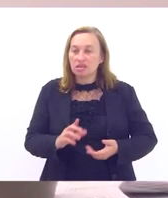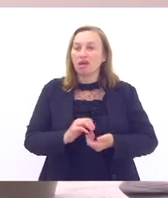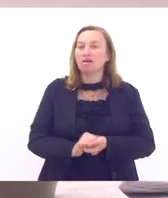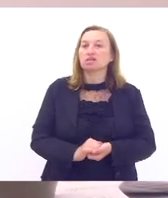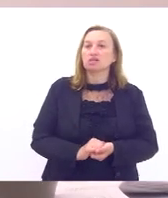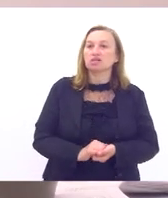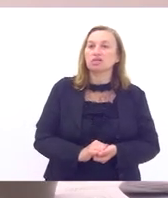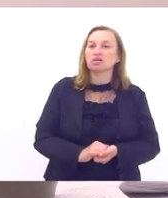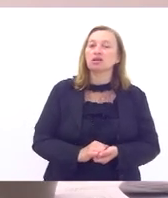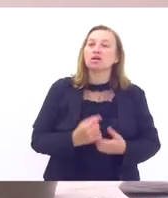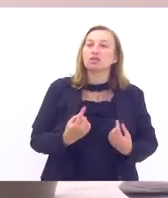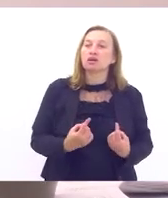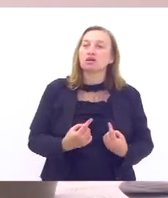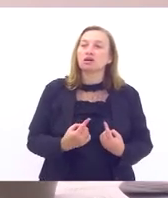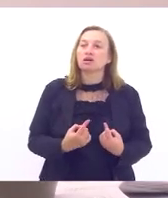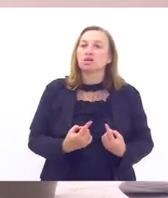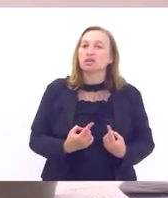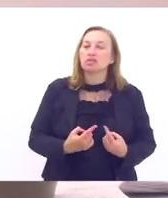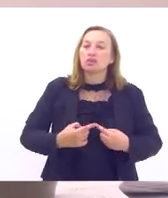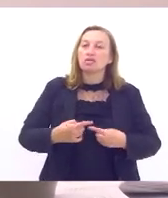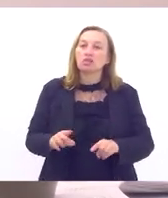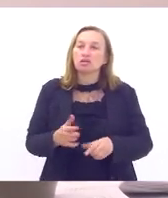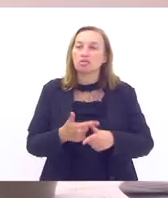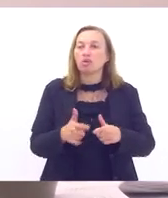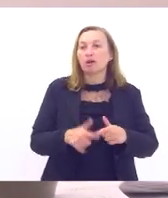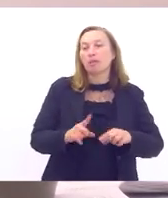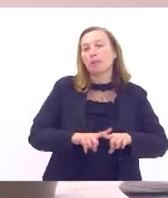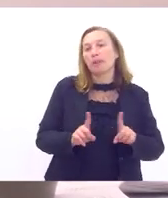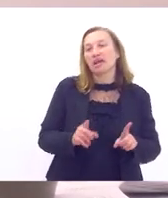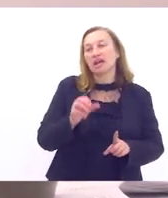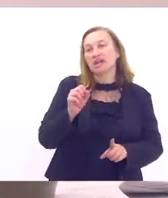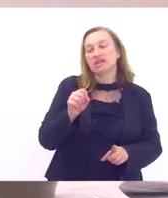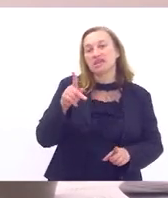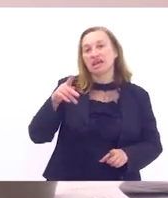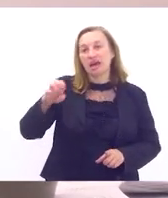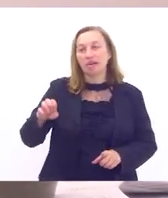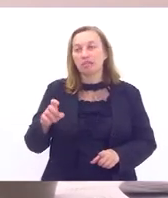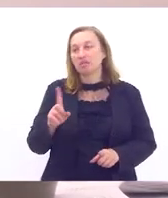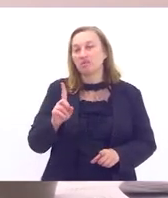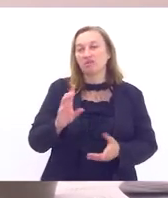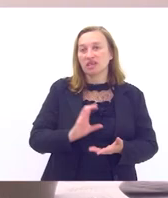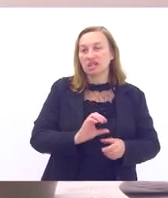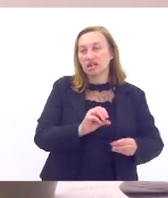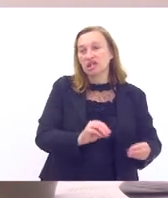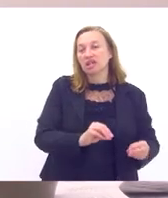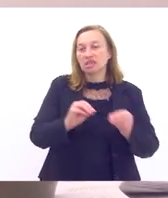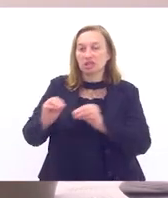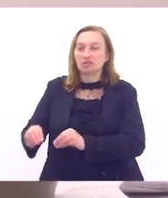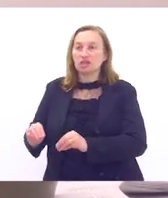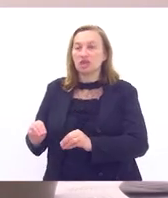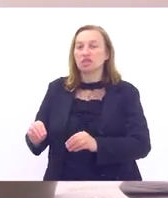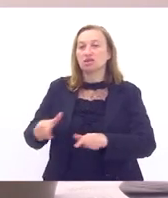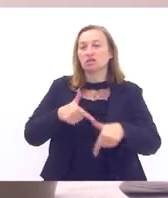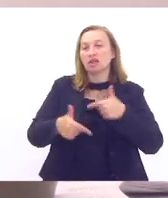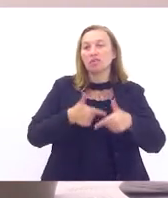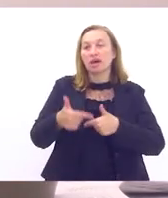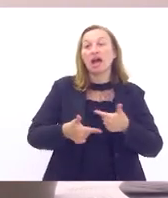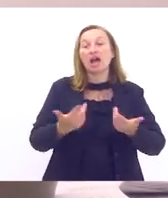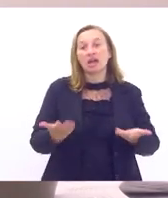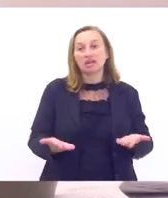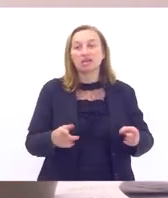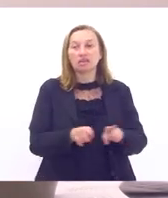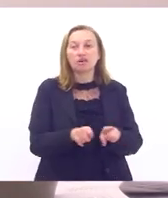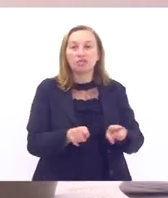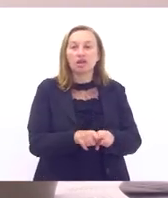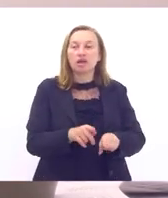também enfrentado esse problema, mas a SEAP diz que não vai fazer a transferência desse serviço e que, além de atender os tuberculoses, atenderá